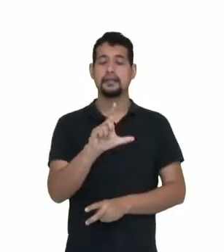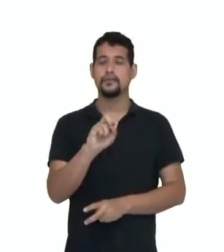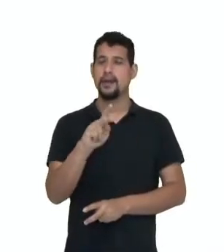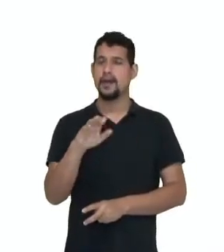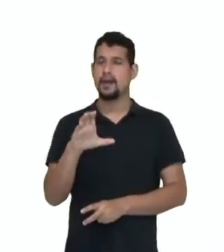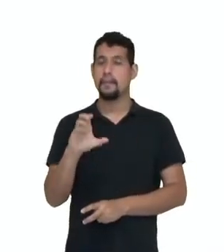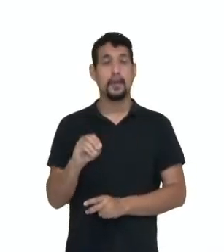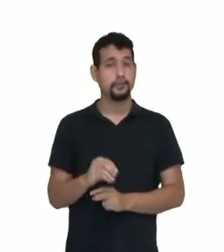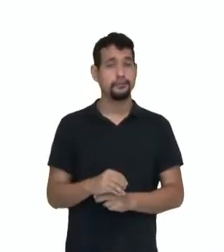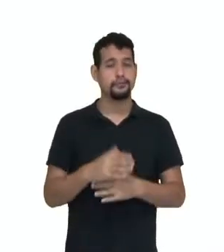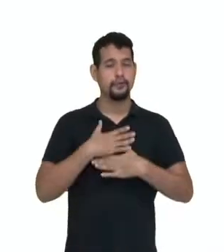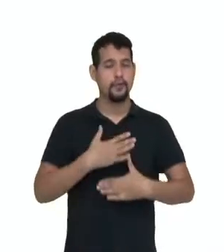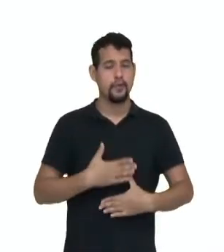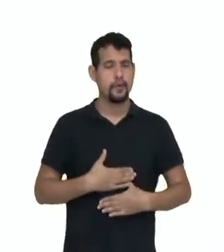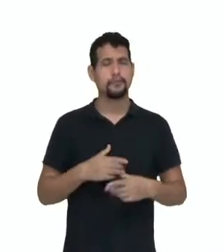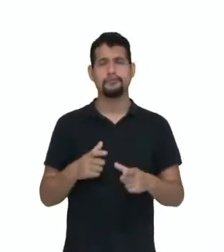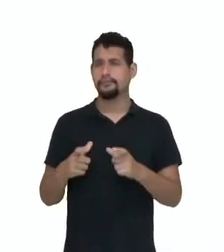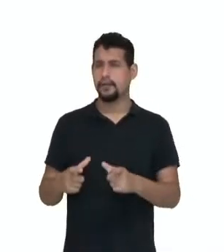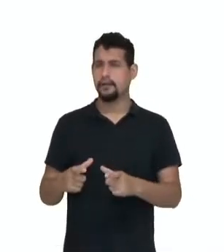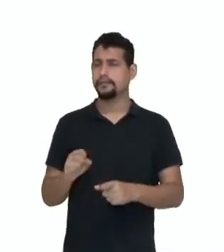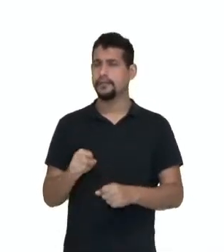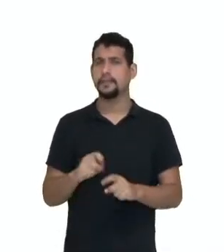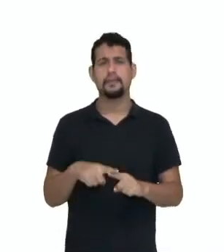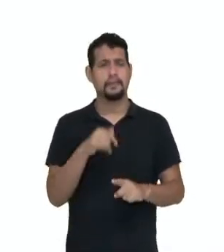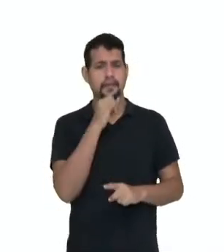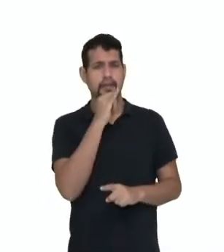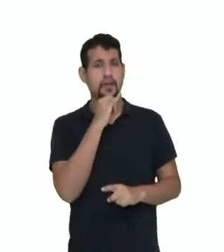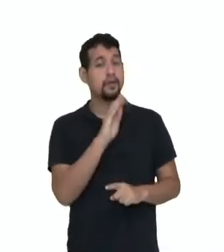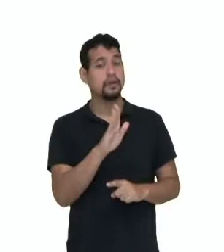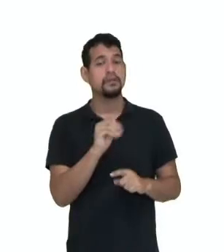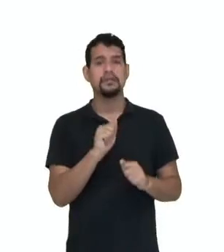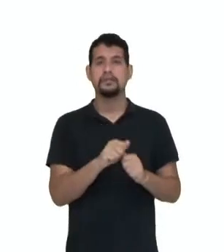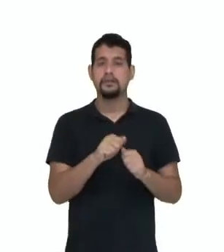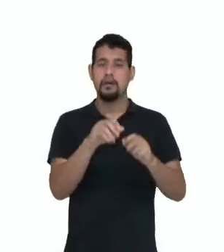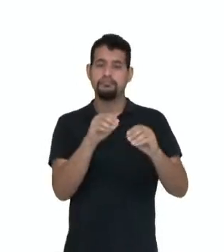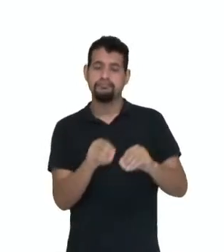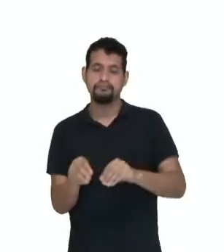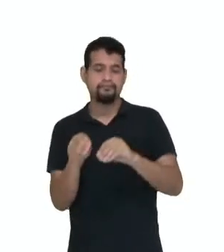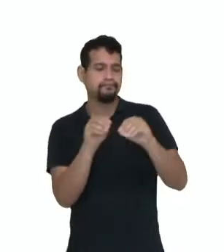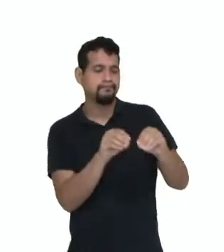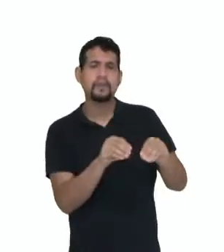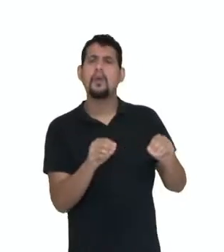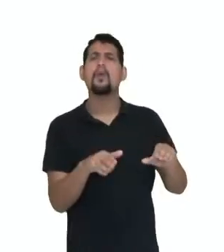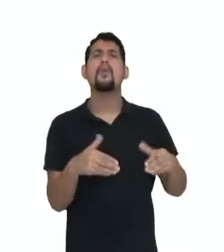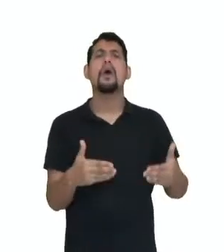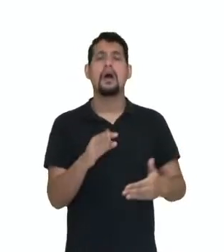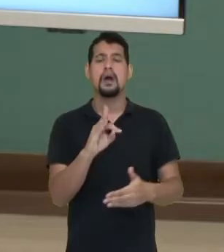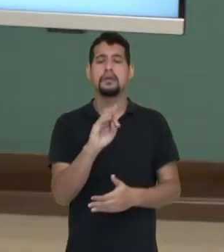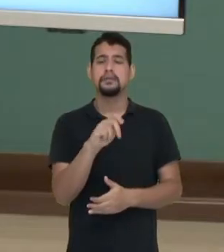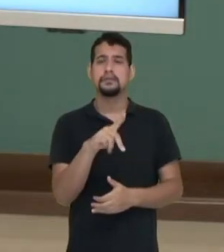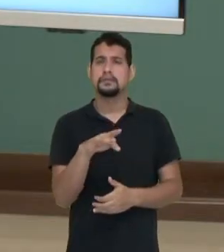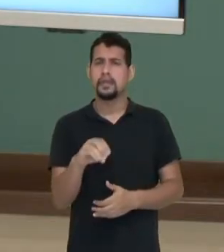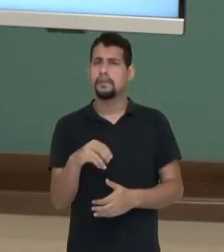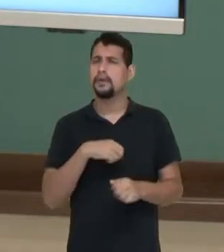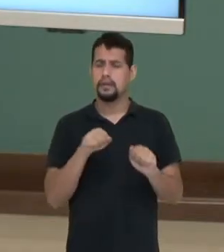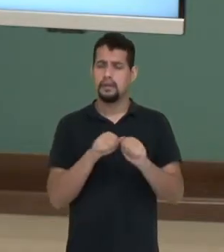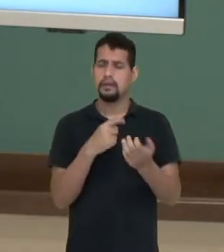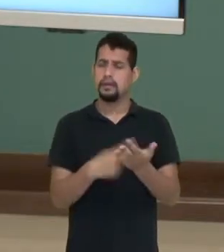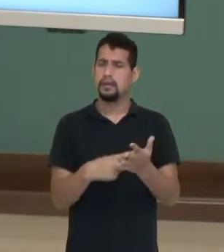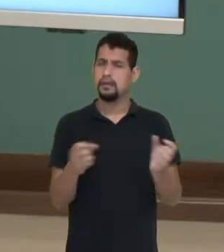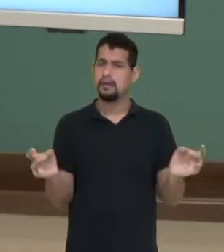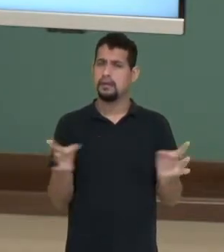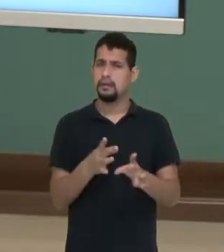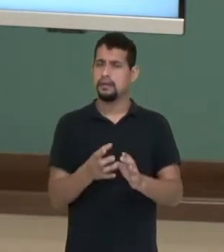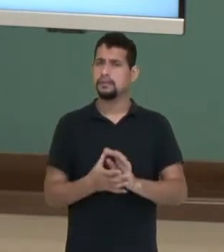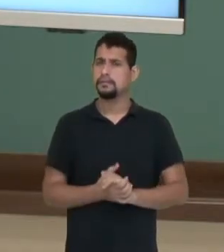num determinado tempo, ok? Quanto ele se deslocou, em que tempo ele cumpriu esse